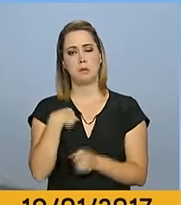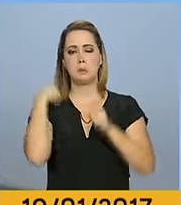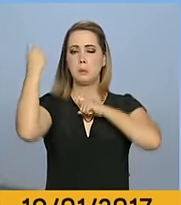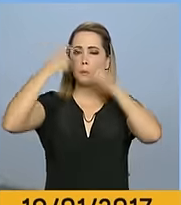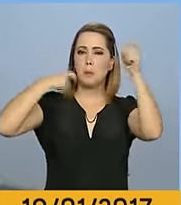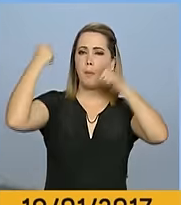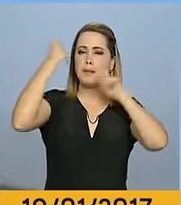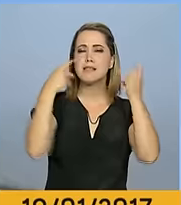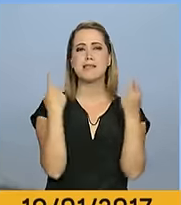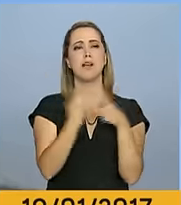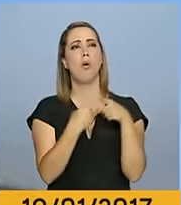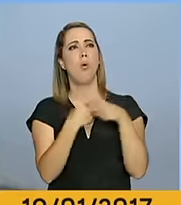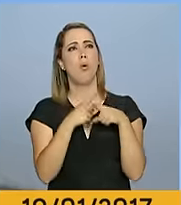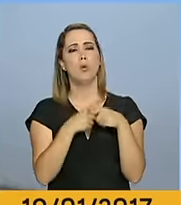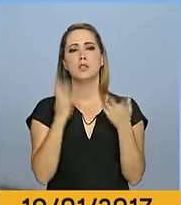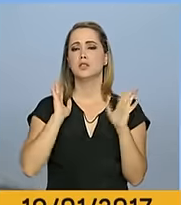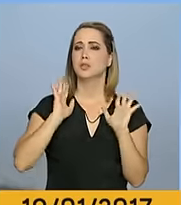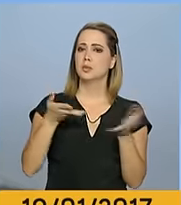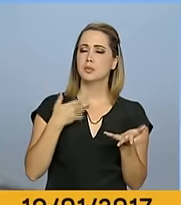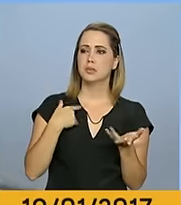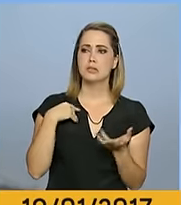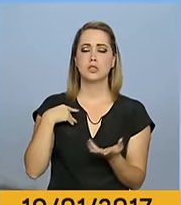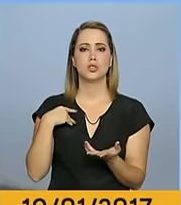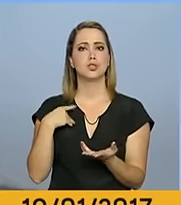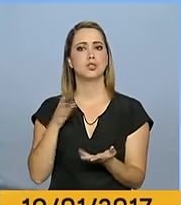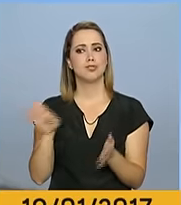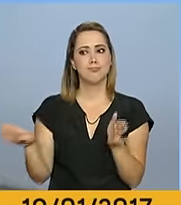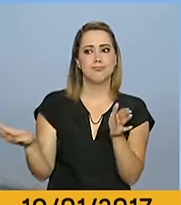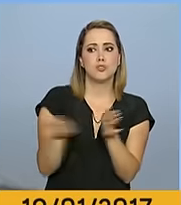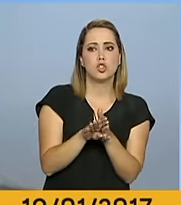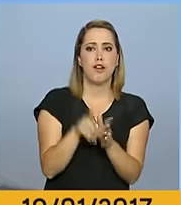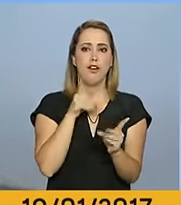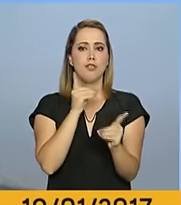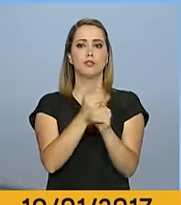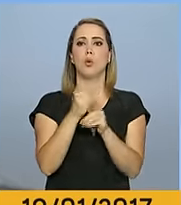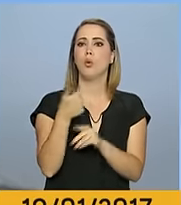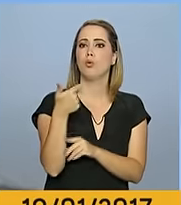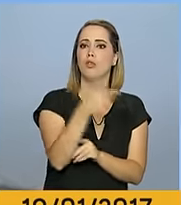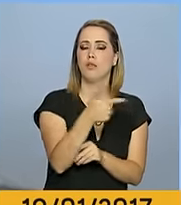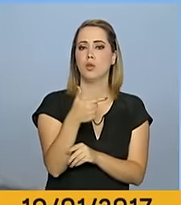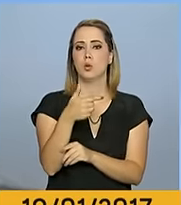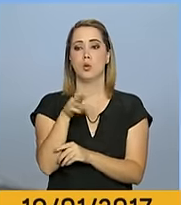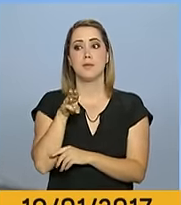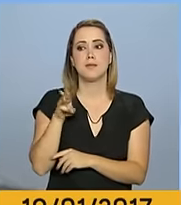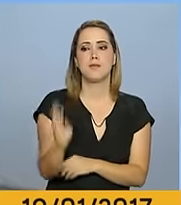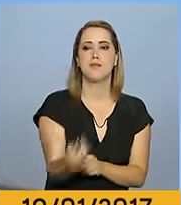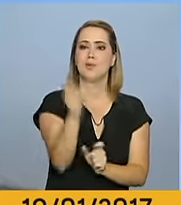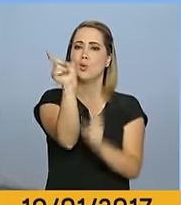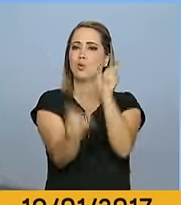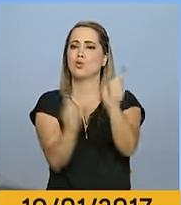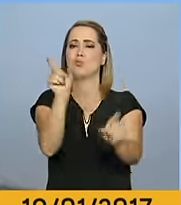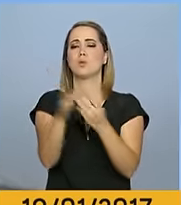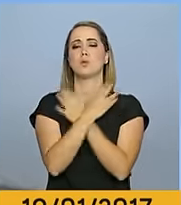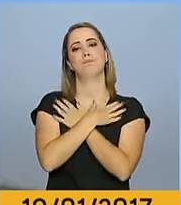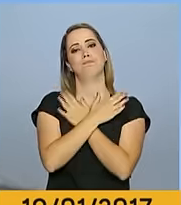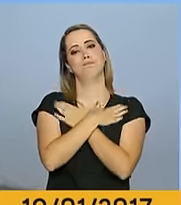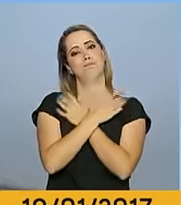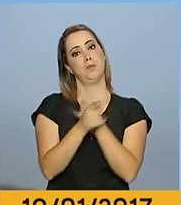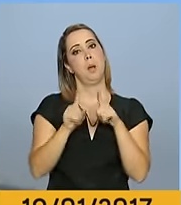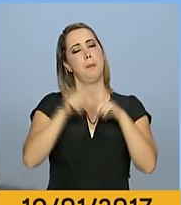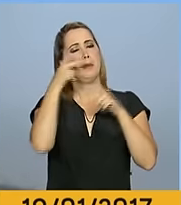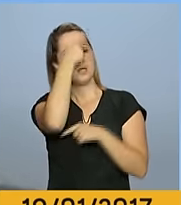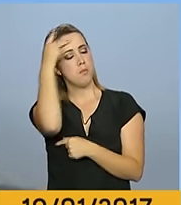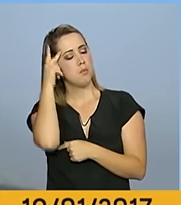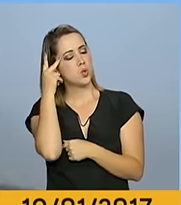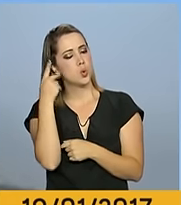imensa, porque, afinal, Roberto Rodrigues, eu apanhava o governo com 12 milhões de desempregados. E alguém muito sábio me disse: